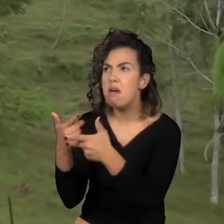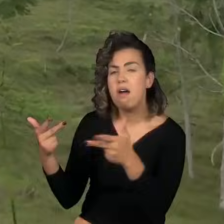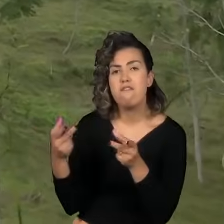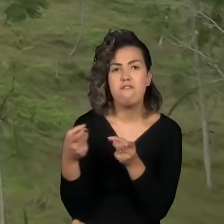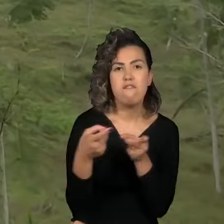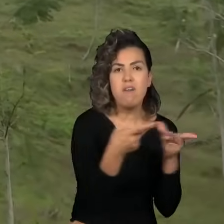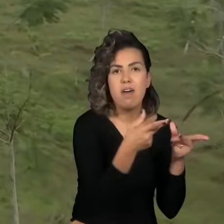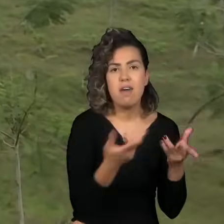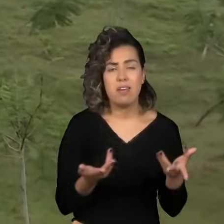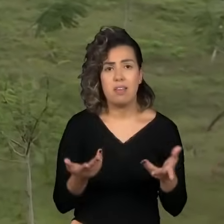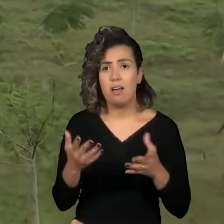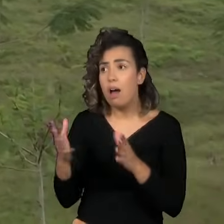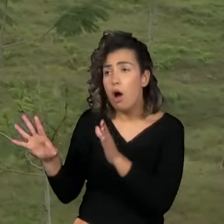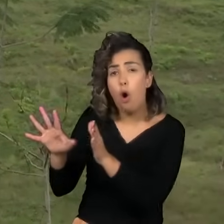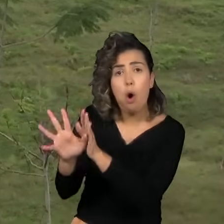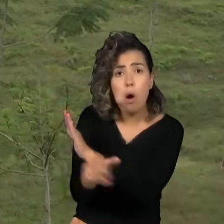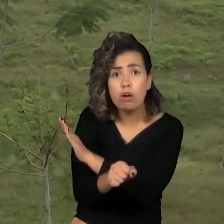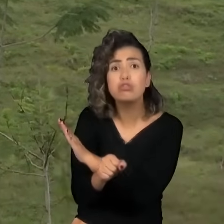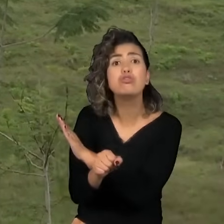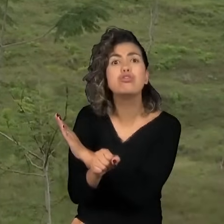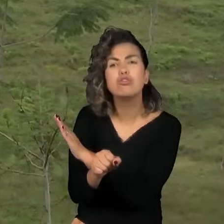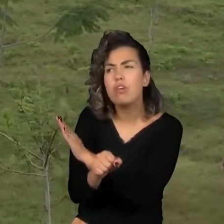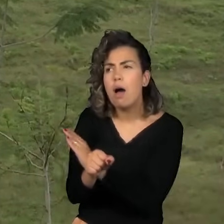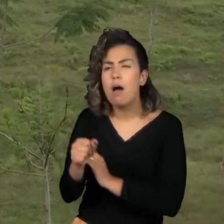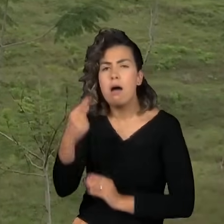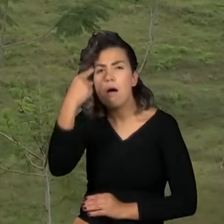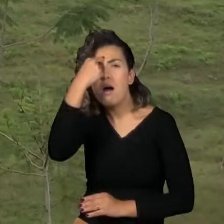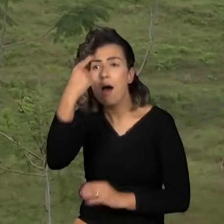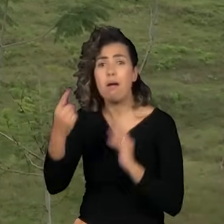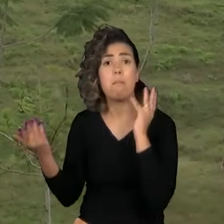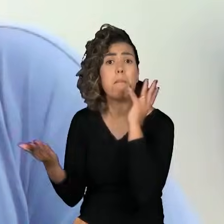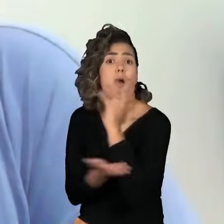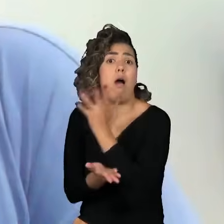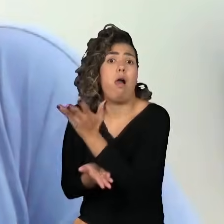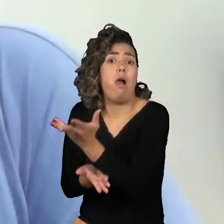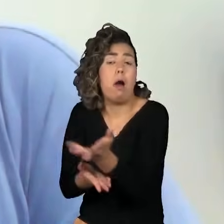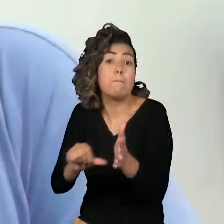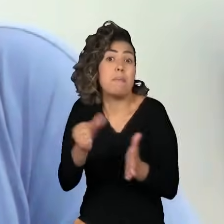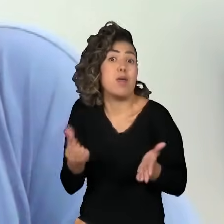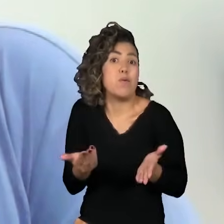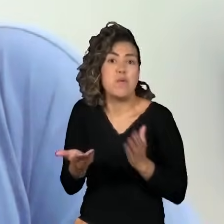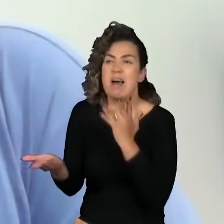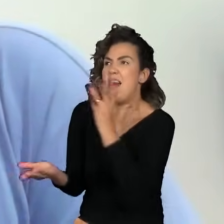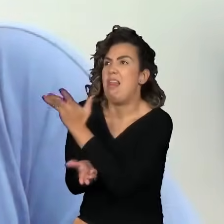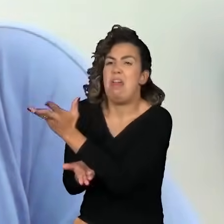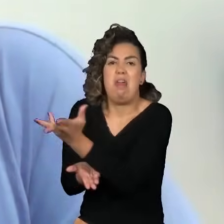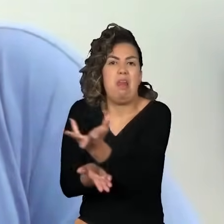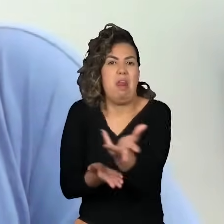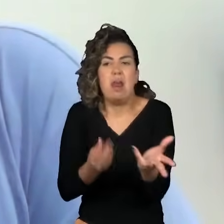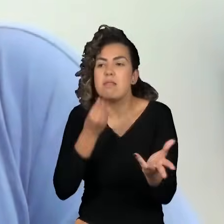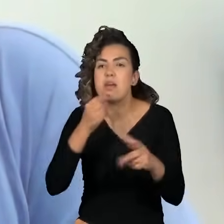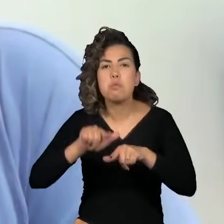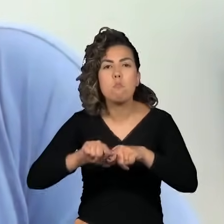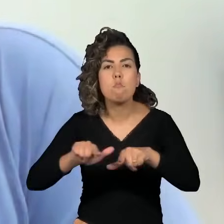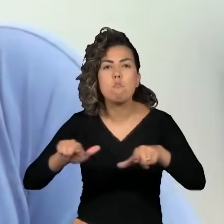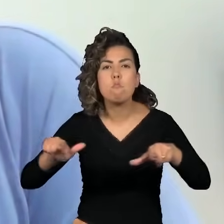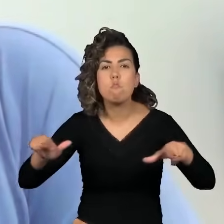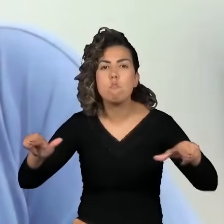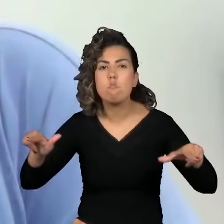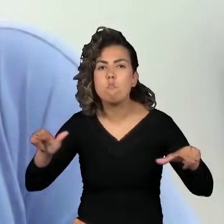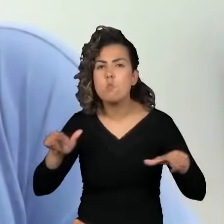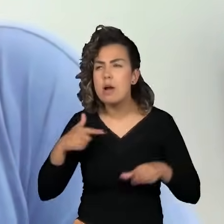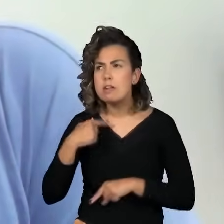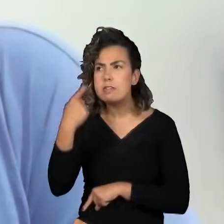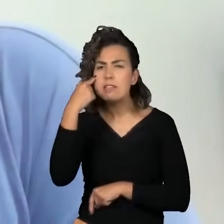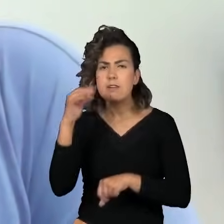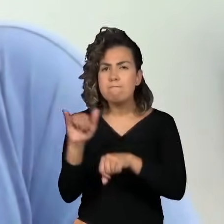Uma vez grilada, roubada essa terra, ela passa por um processo de desmatamento ilegal e depois por uma tentativa de legalizar essa posse,